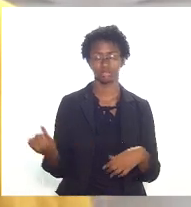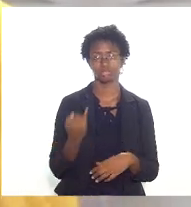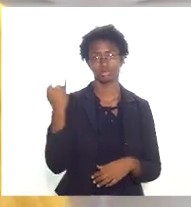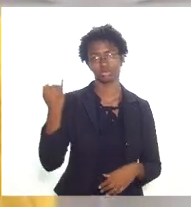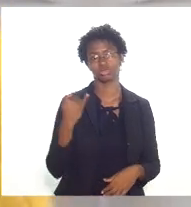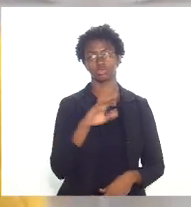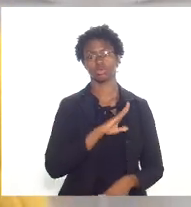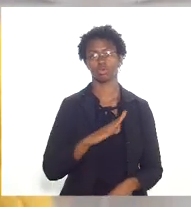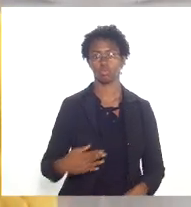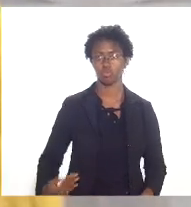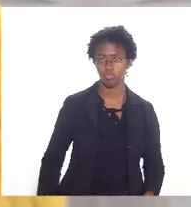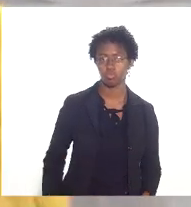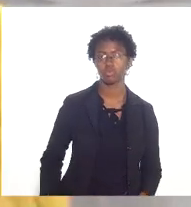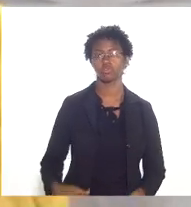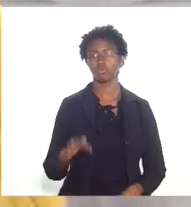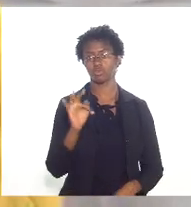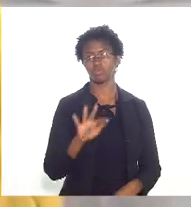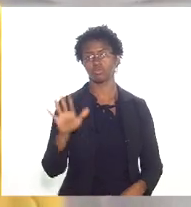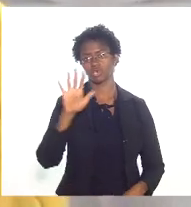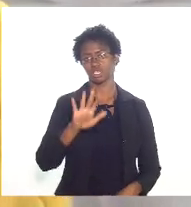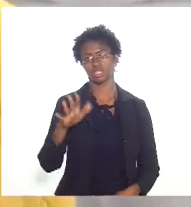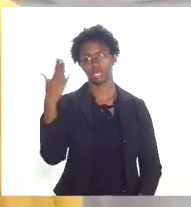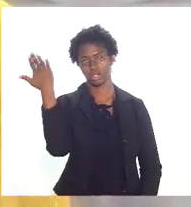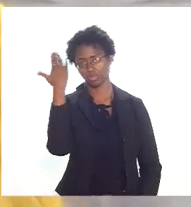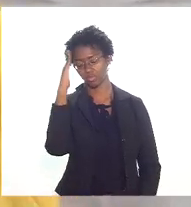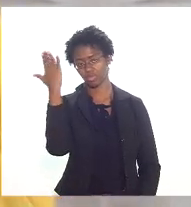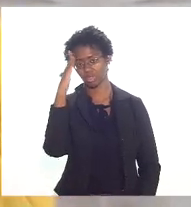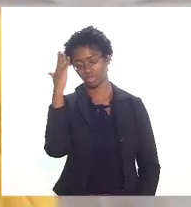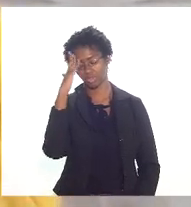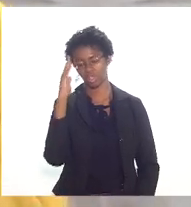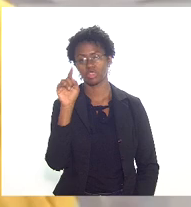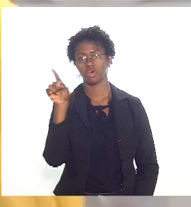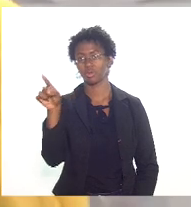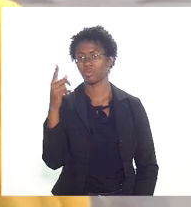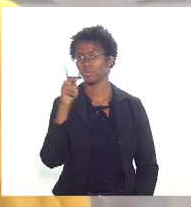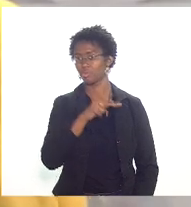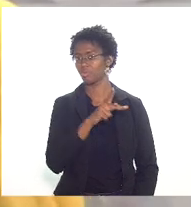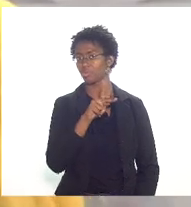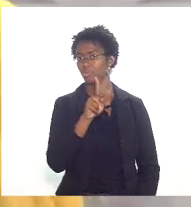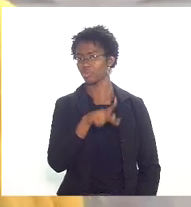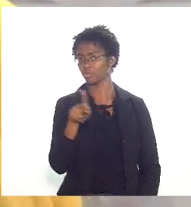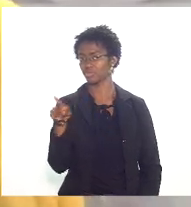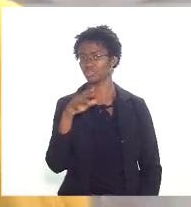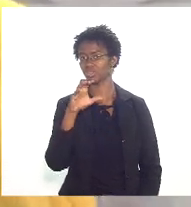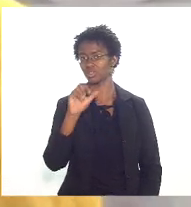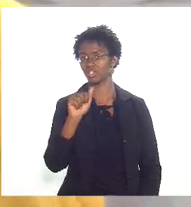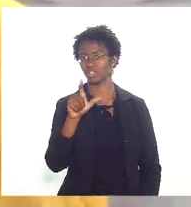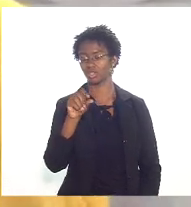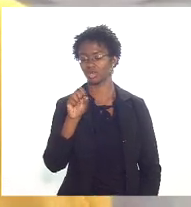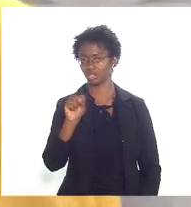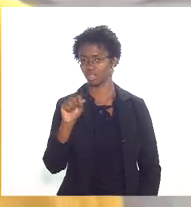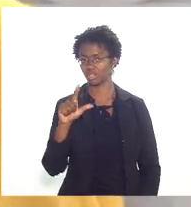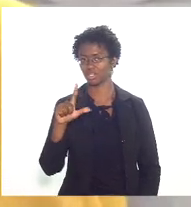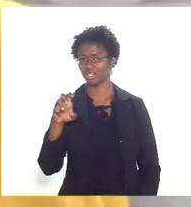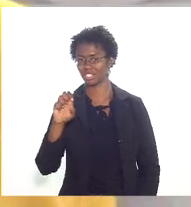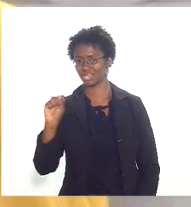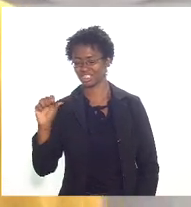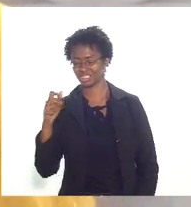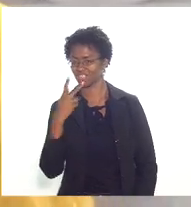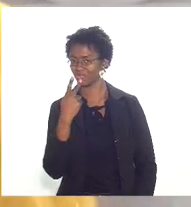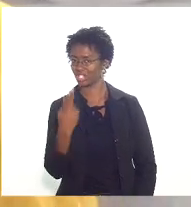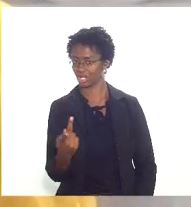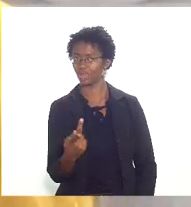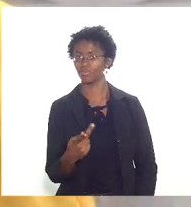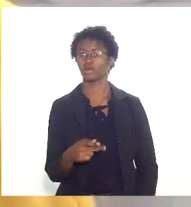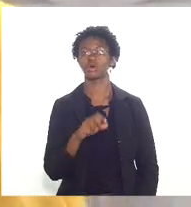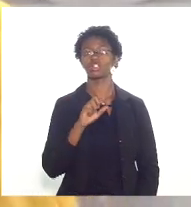entenda que isso já dizia o grande Professor Carlos Lessa só é bom para o Brasil